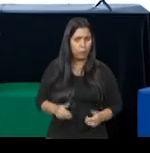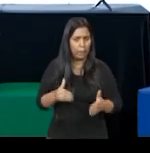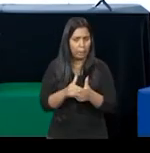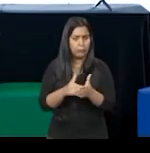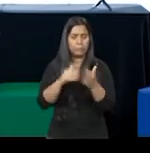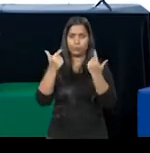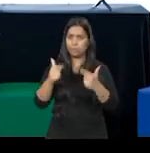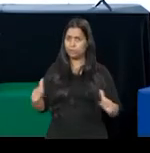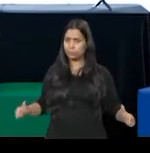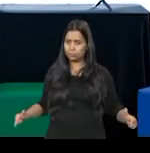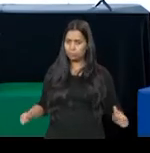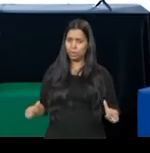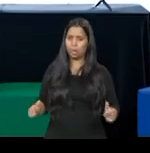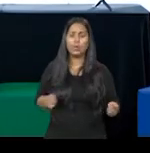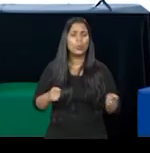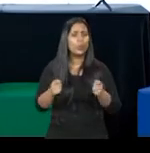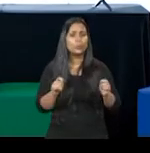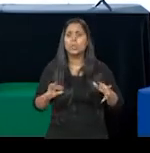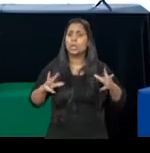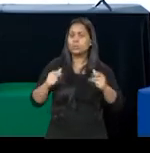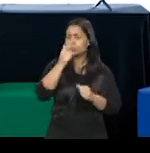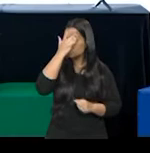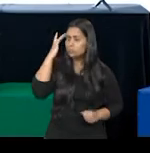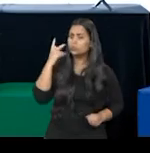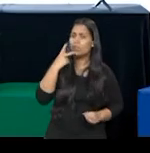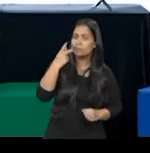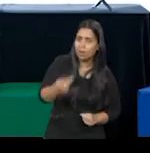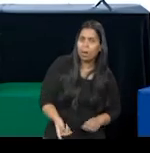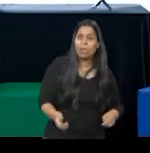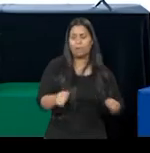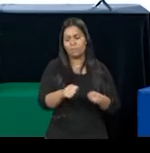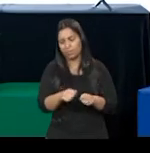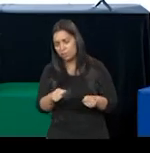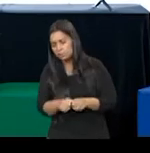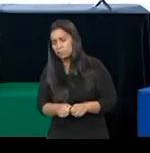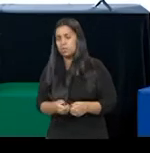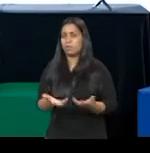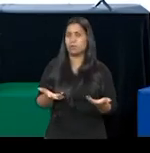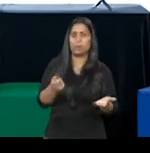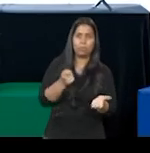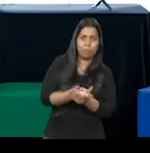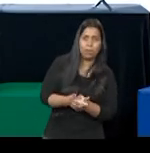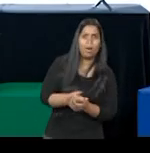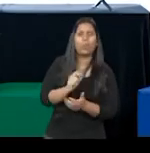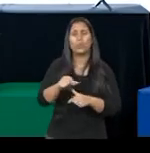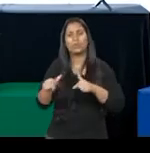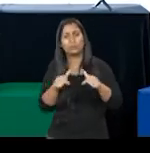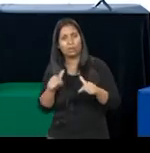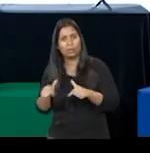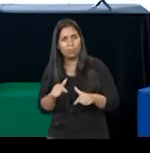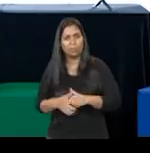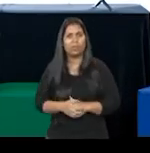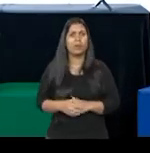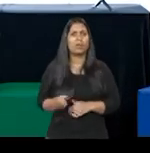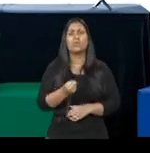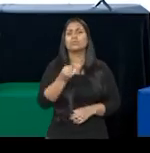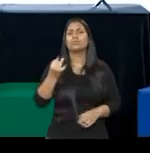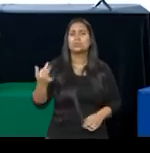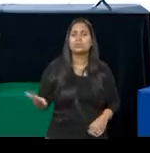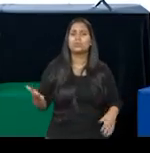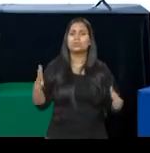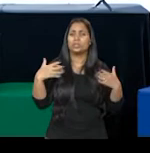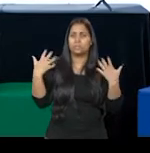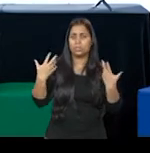tem limites e controla tudo que as pessoas podem falar, fazer, consumir, no que trabalhar, em quais são